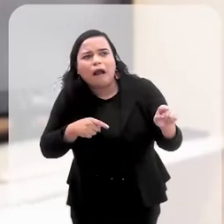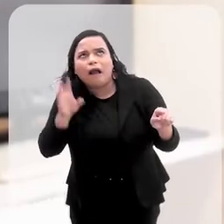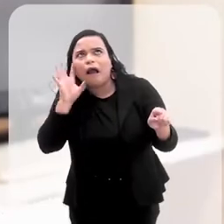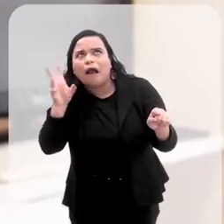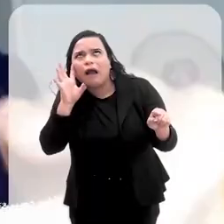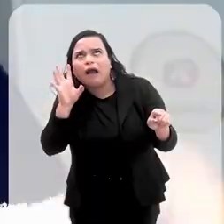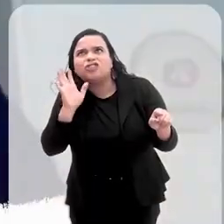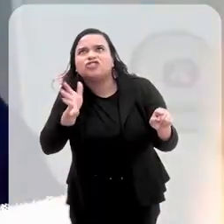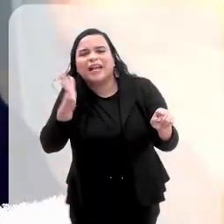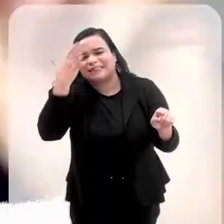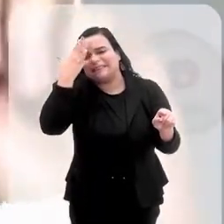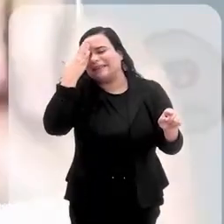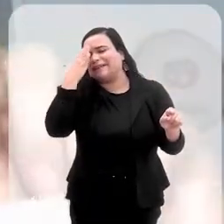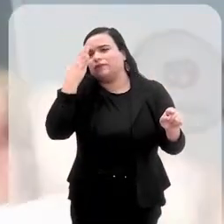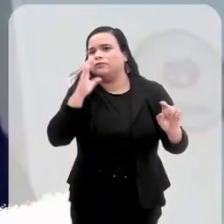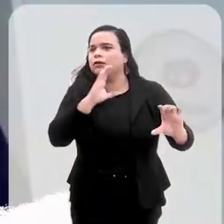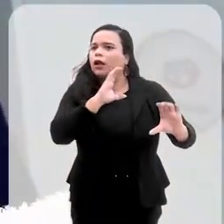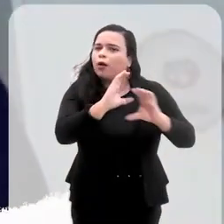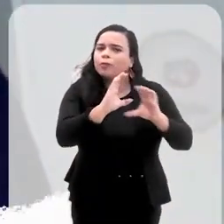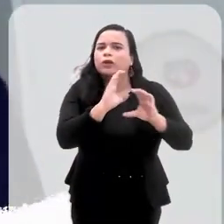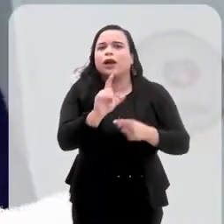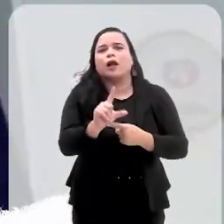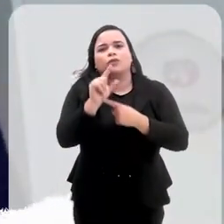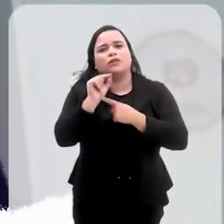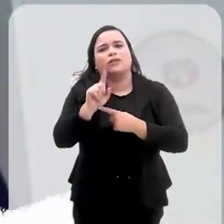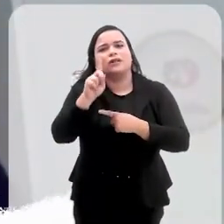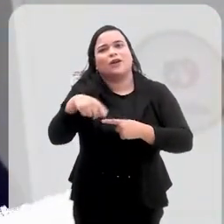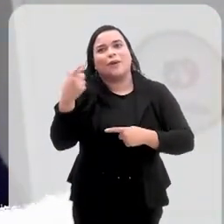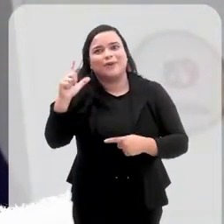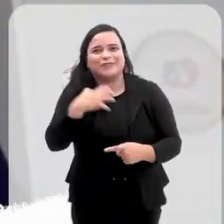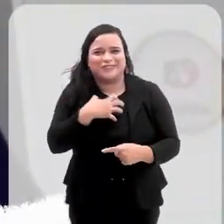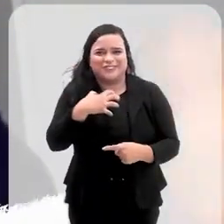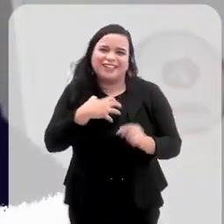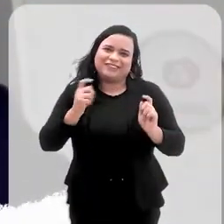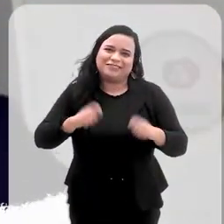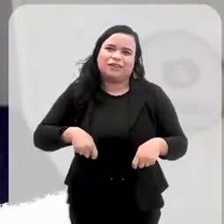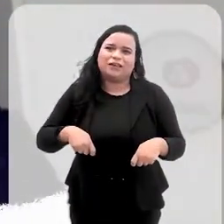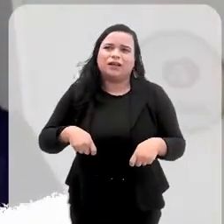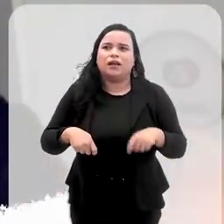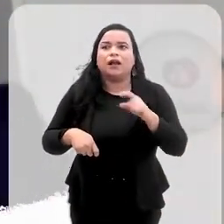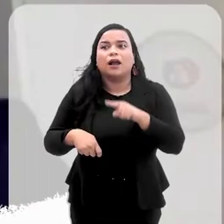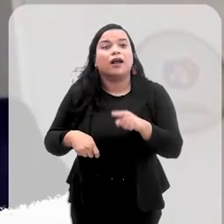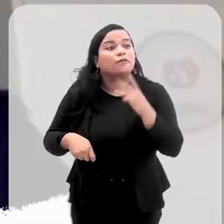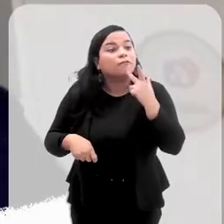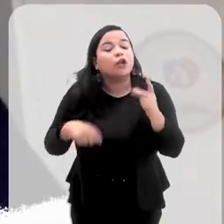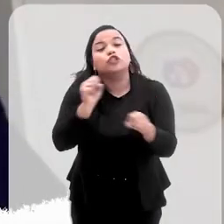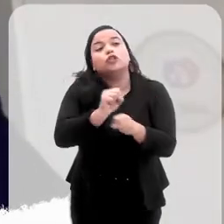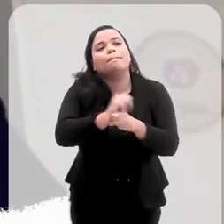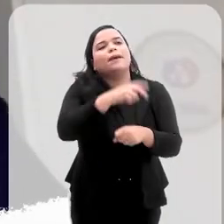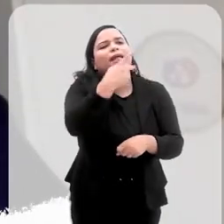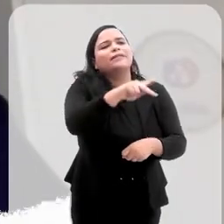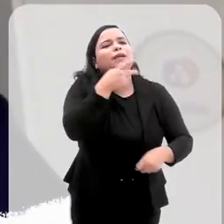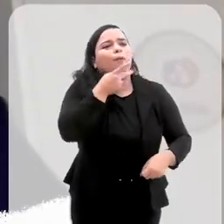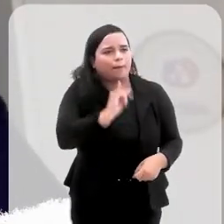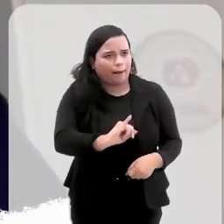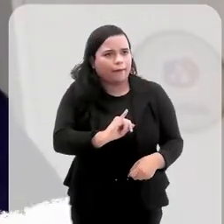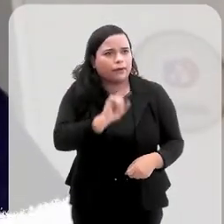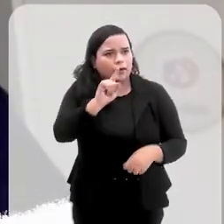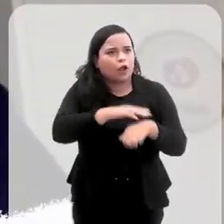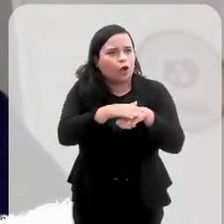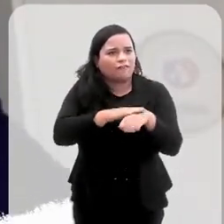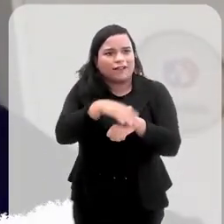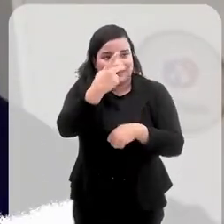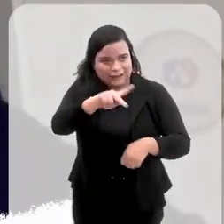comunicação alternativa é mais interessante. Aí ela disse: espera o seu pai chegar. Você vai lá falar com seu pai, resolver o problema. O pai chegou, ele foi